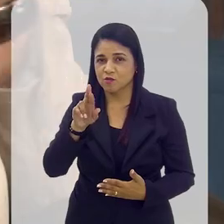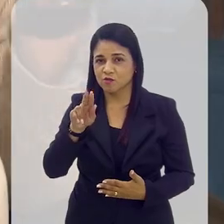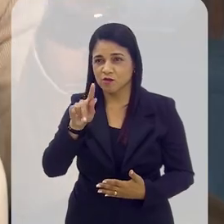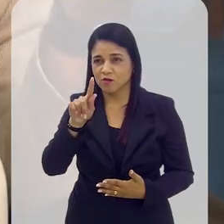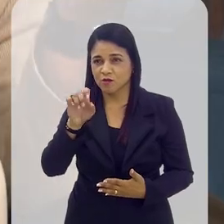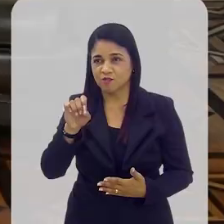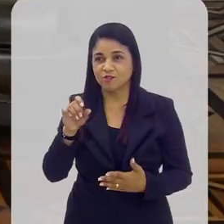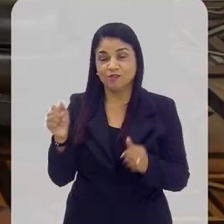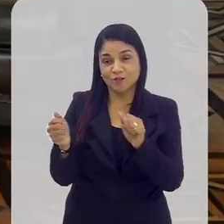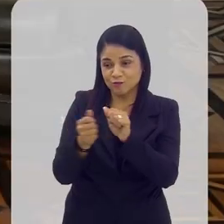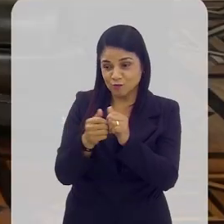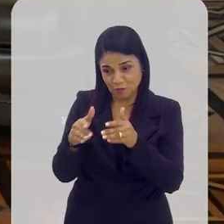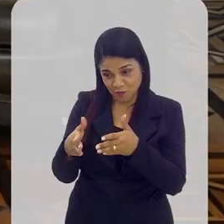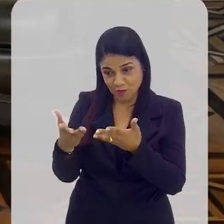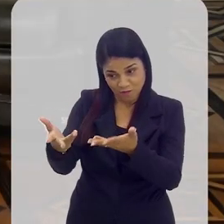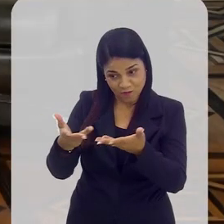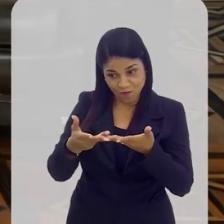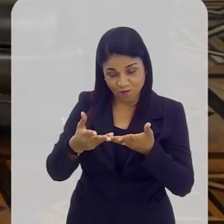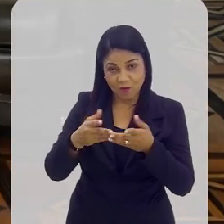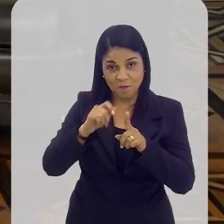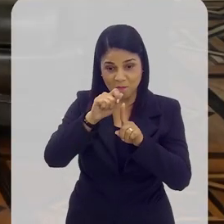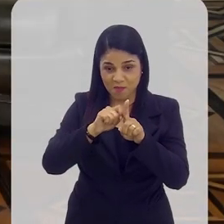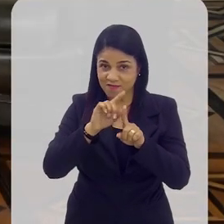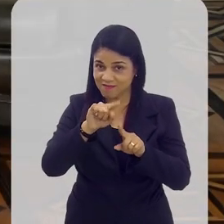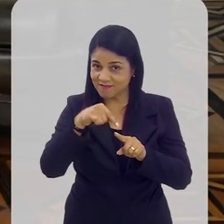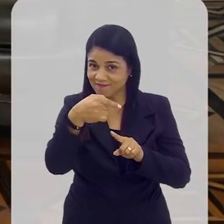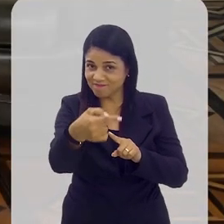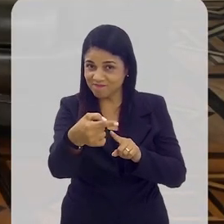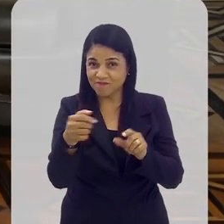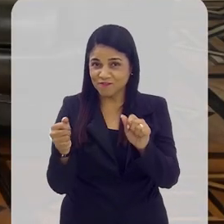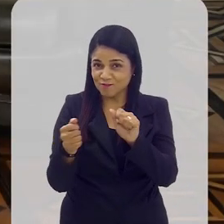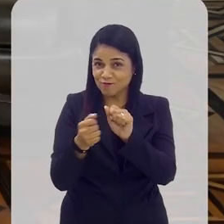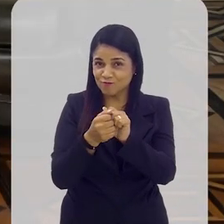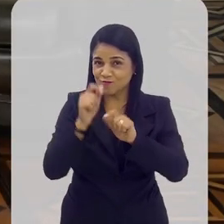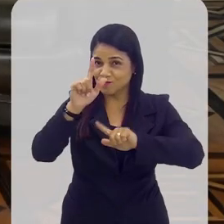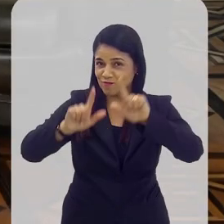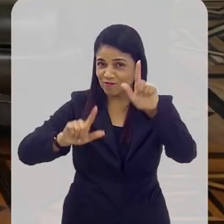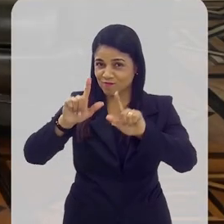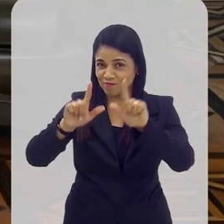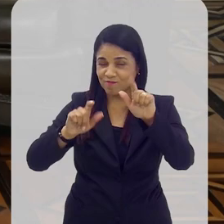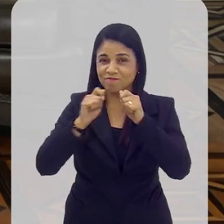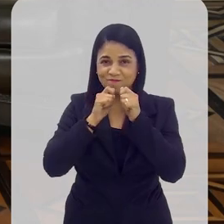estar aqui junto com a gente no programa, que vai ser o convidado aí do próximo mês a estar